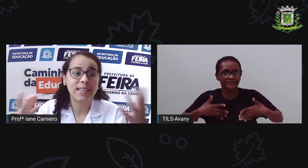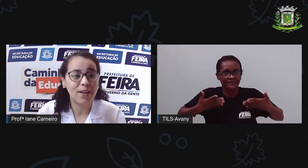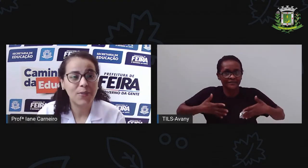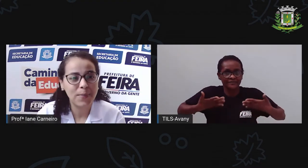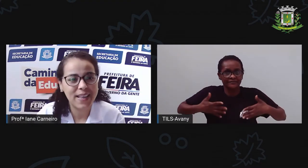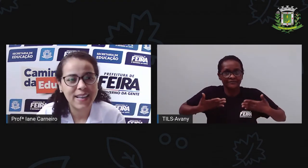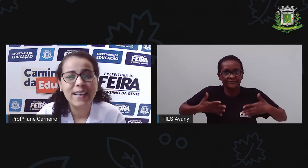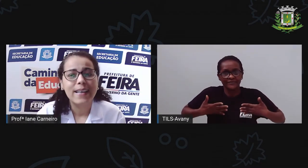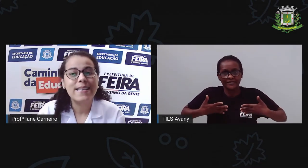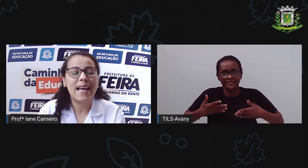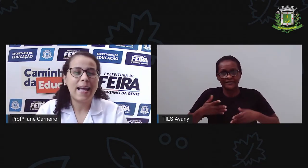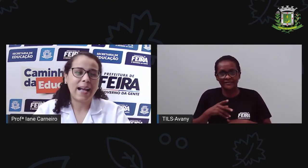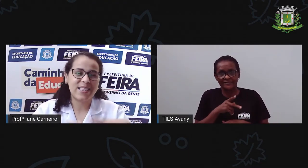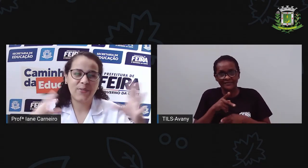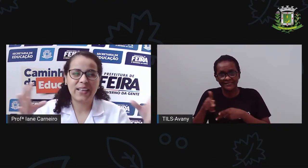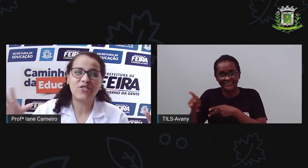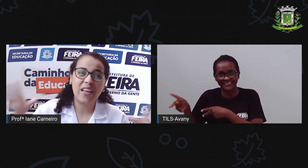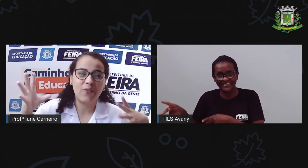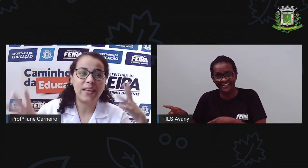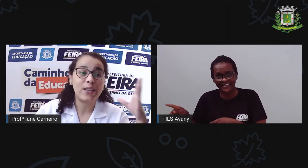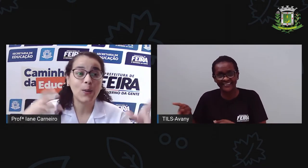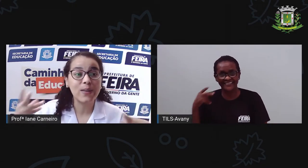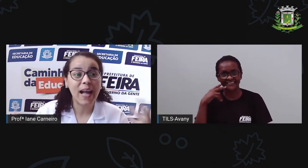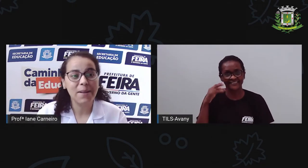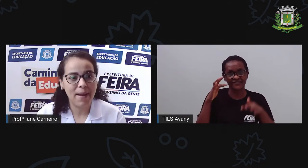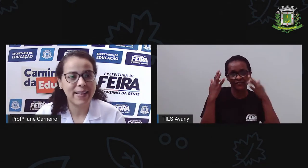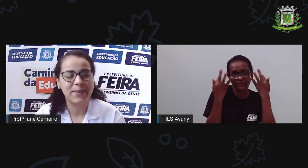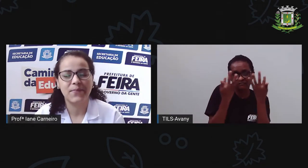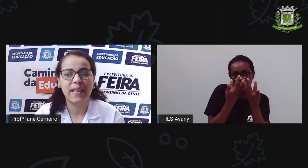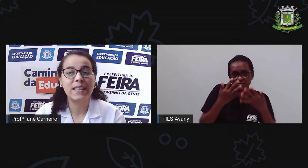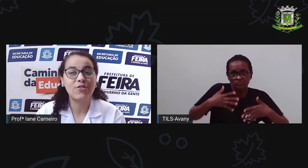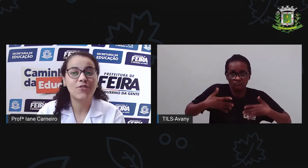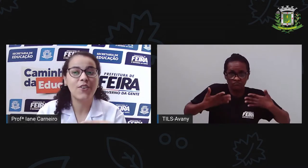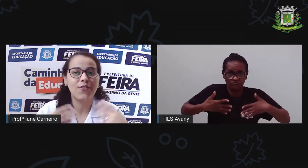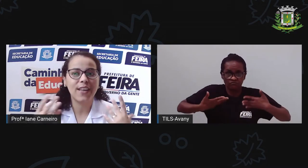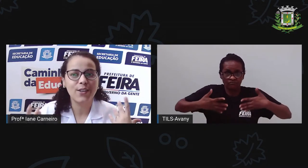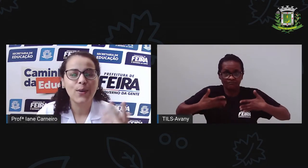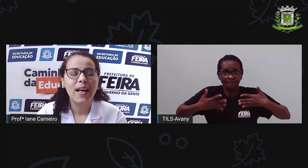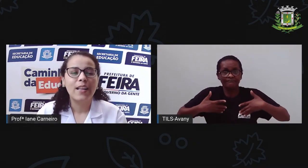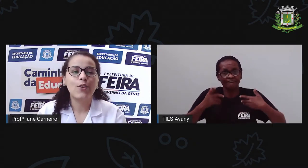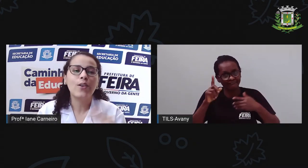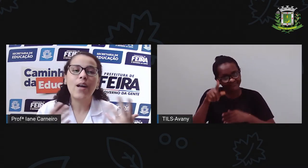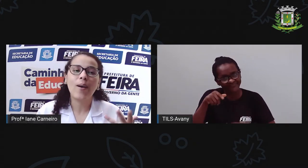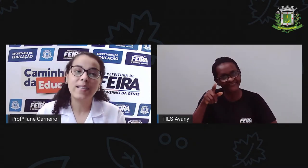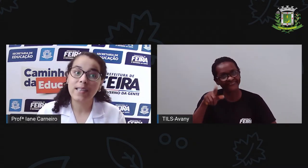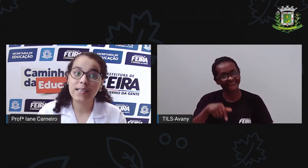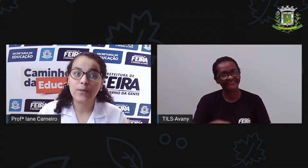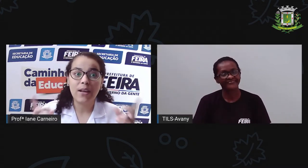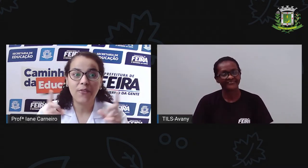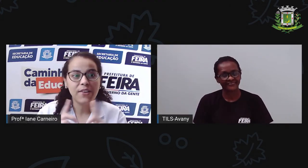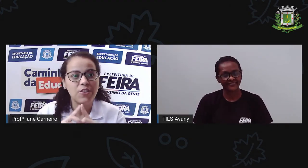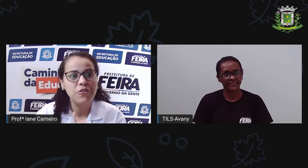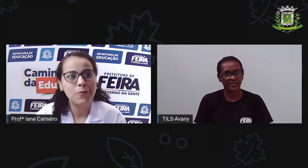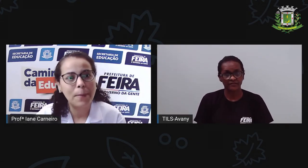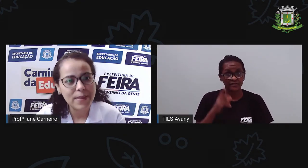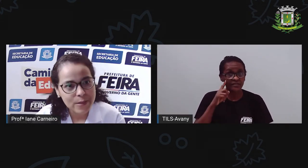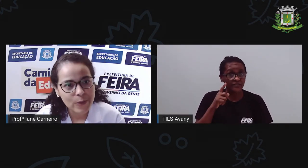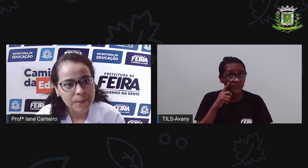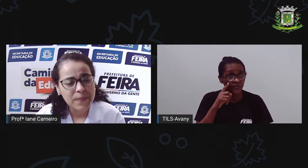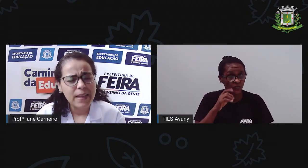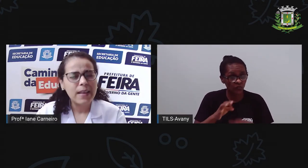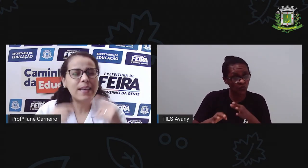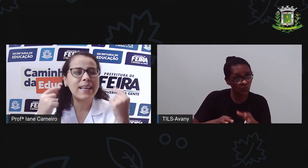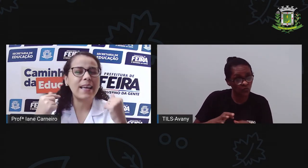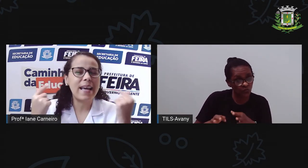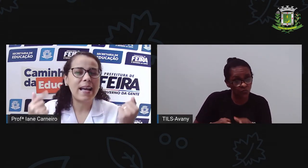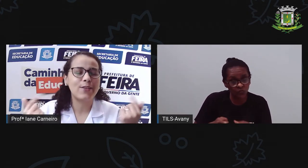períodos tá visitar a família e aí a casa fica cheia fica toda animada né Então esse foi vendo toda a organização da festa de uma